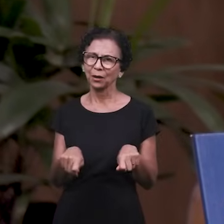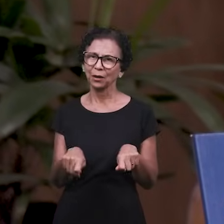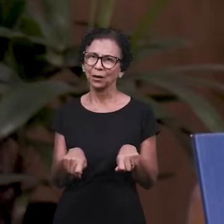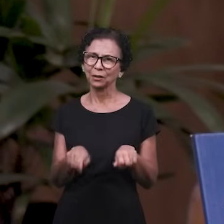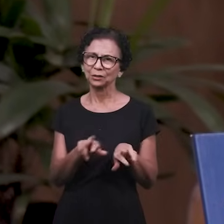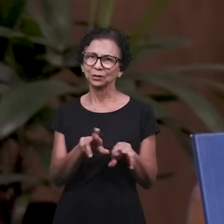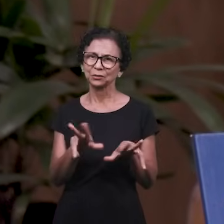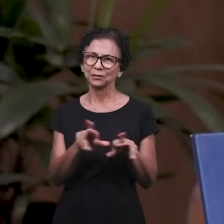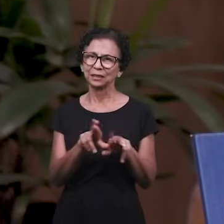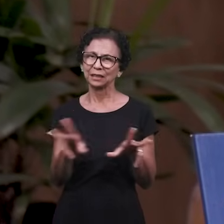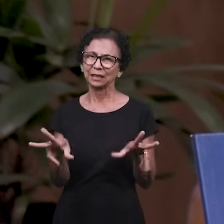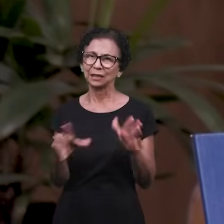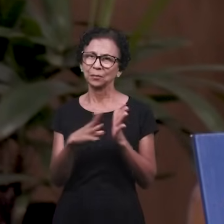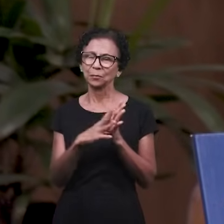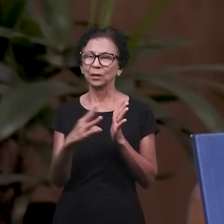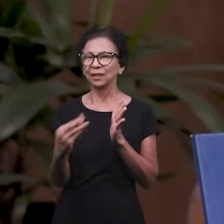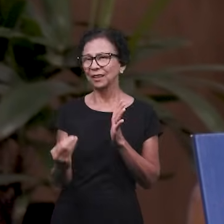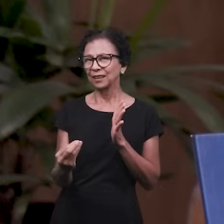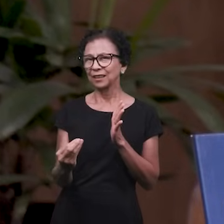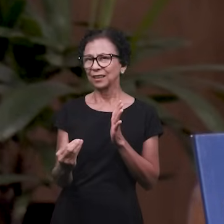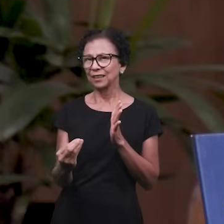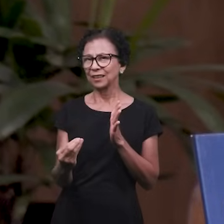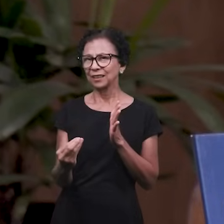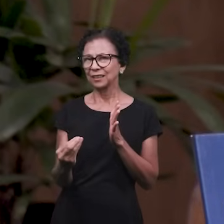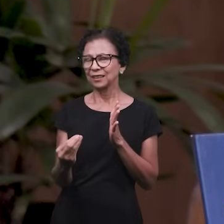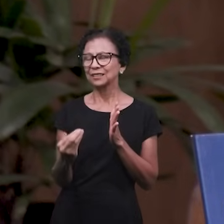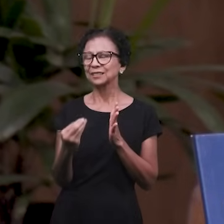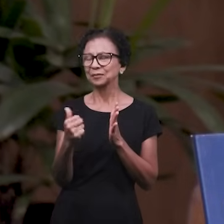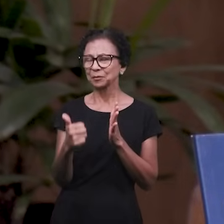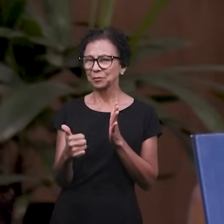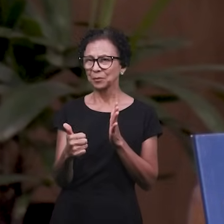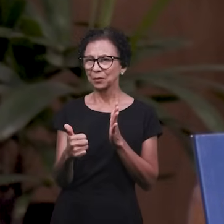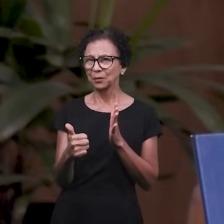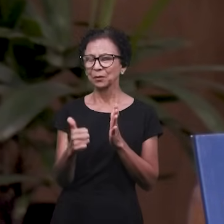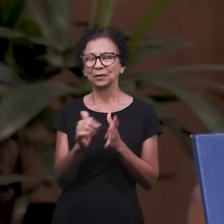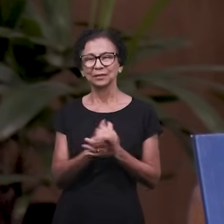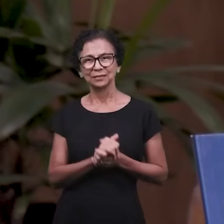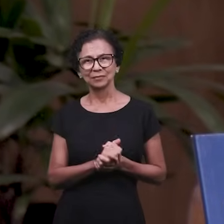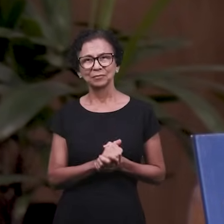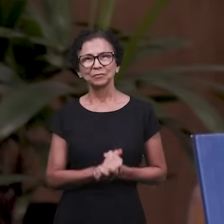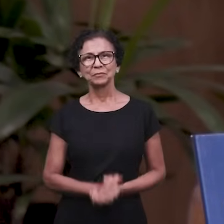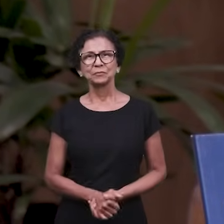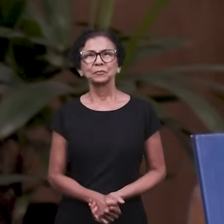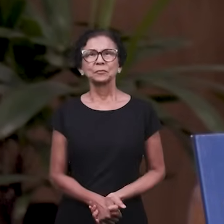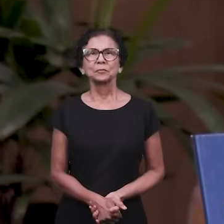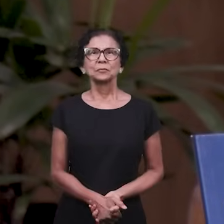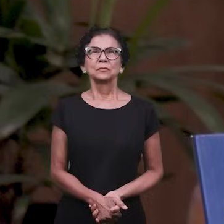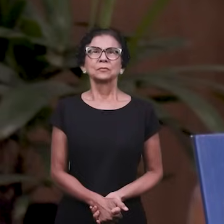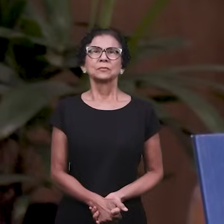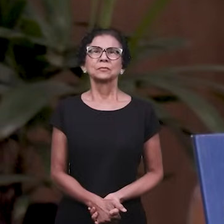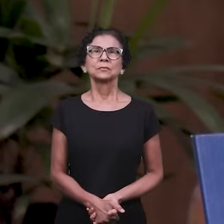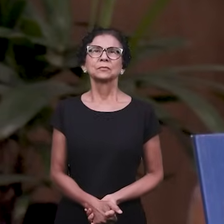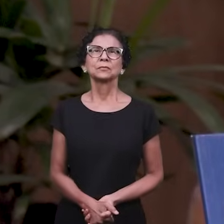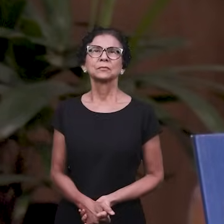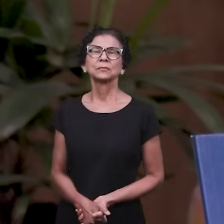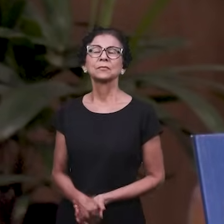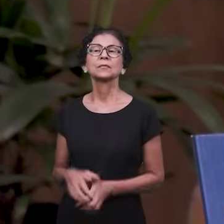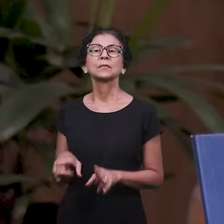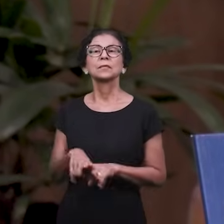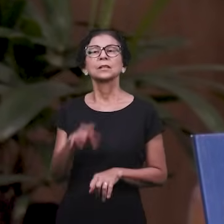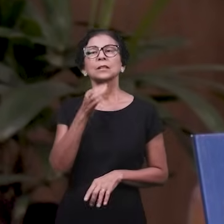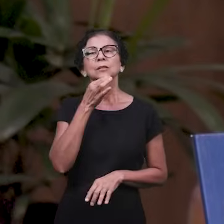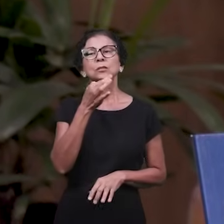de diferentes formatos que melhor atenda a você e a sua família. Uma